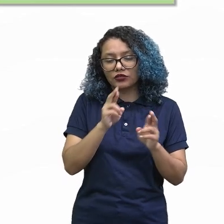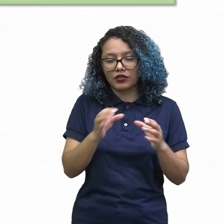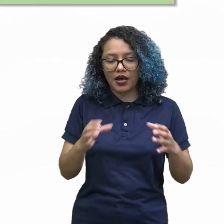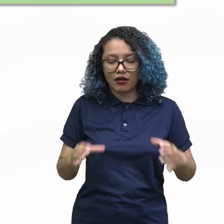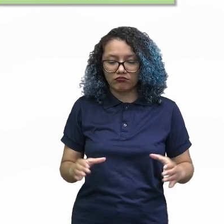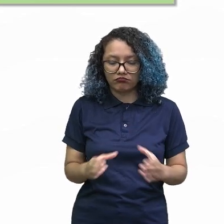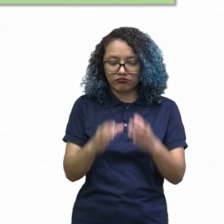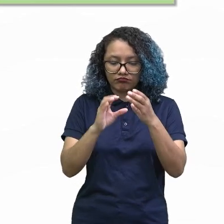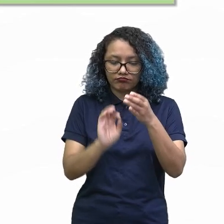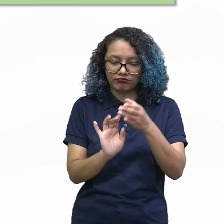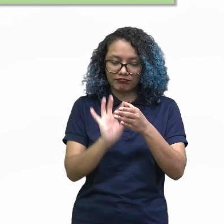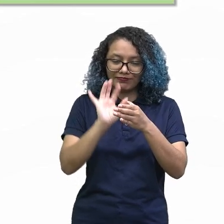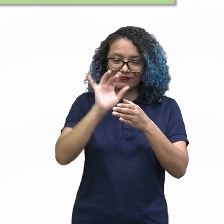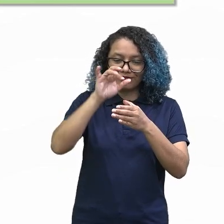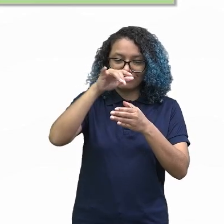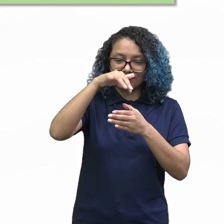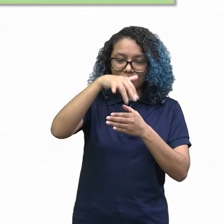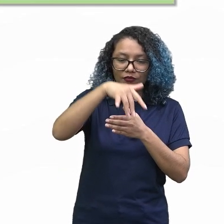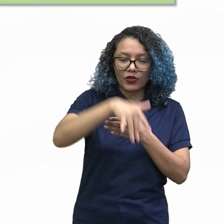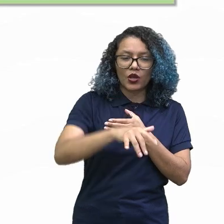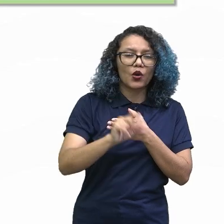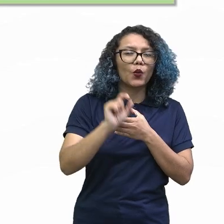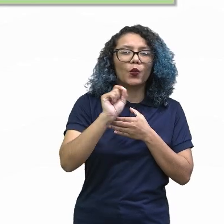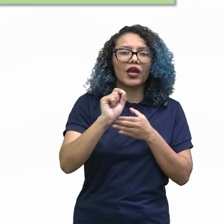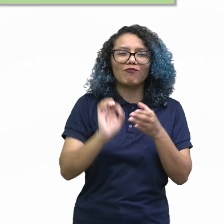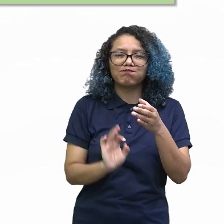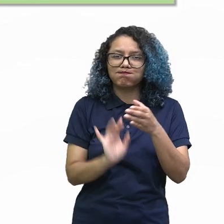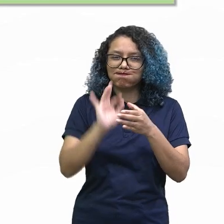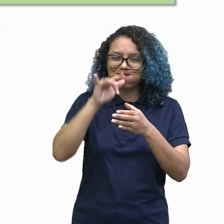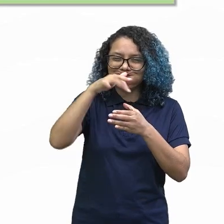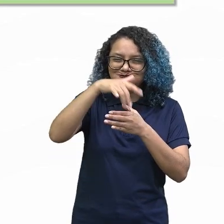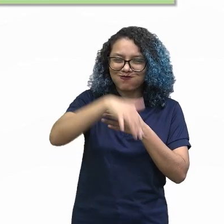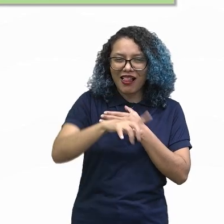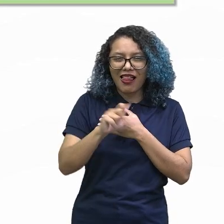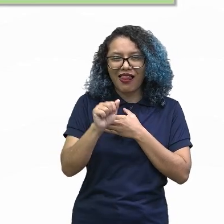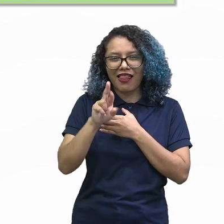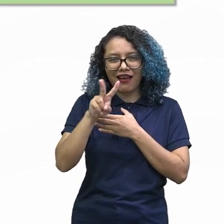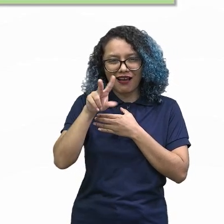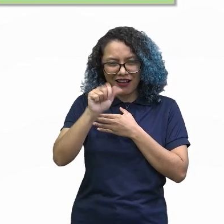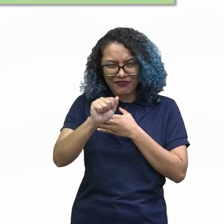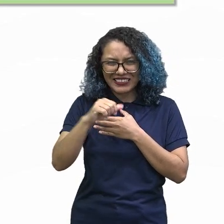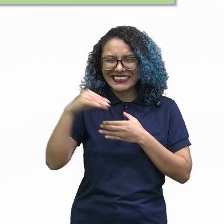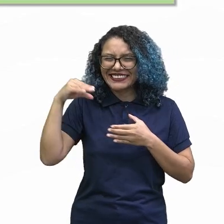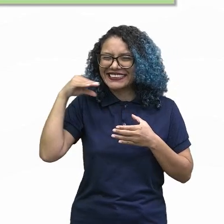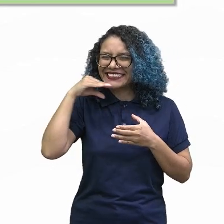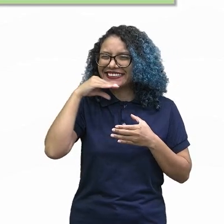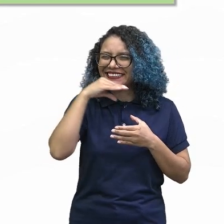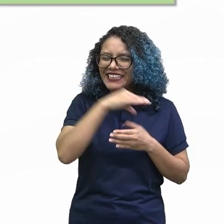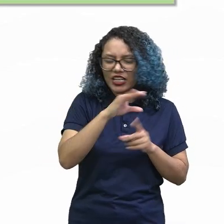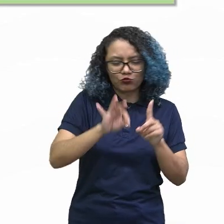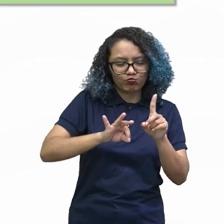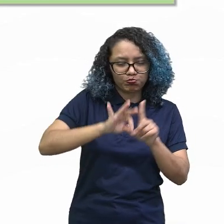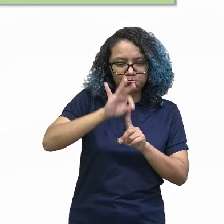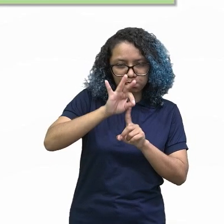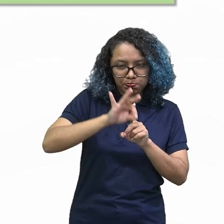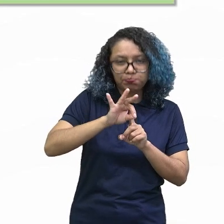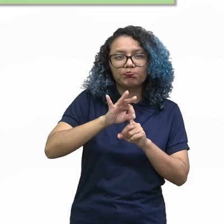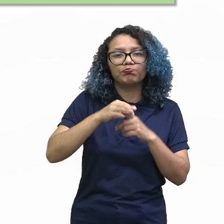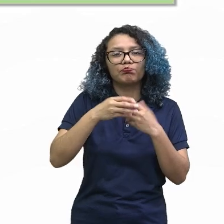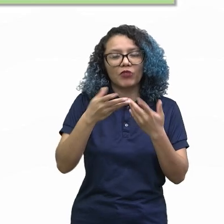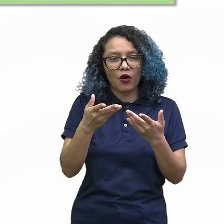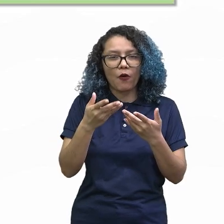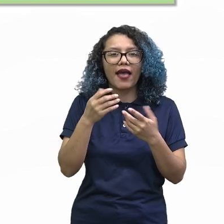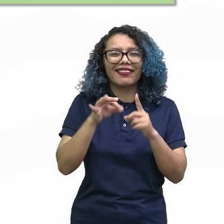entra em erupção, sai ali, né, aquela lava com altas temperaturas. Então, é esse vapor, essa